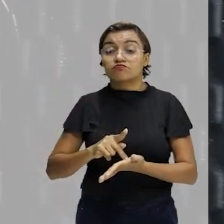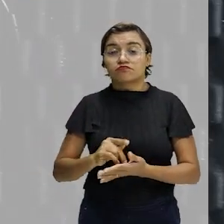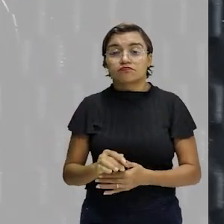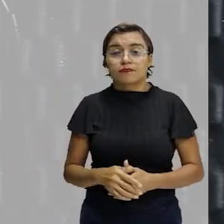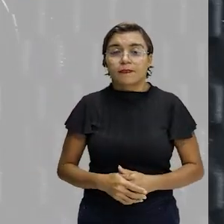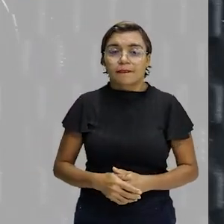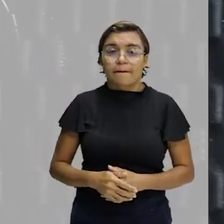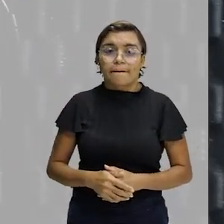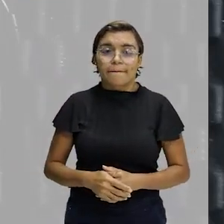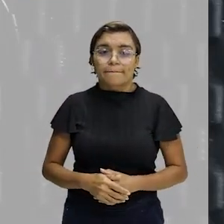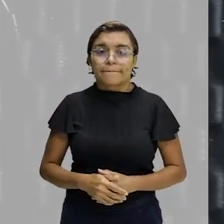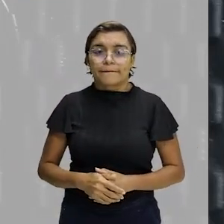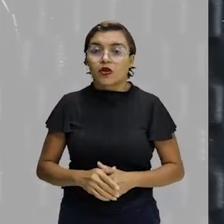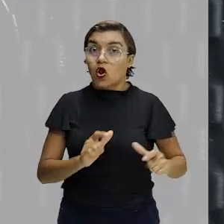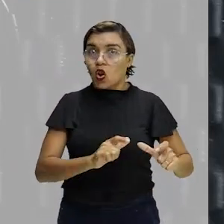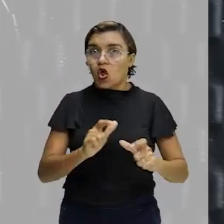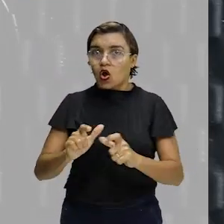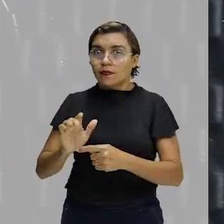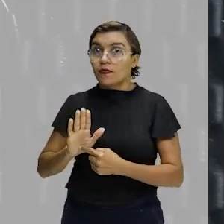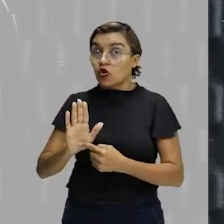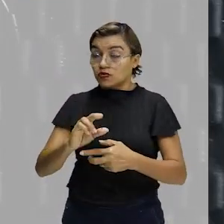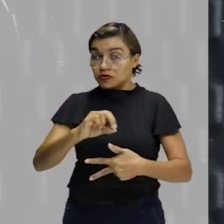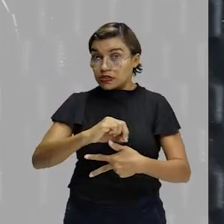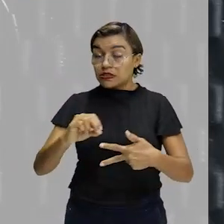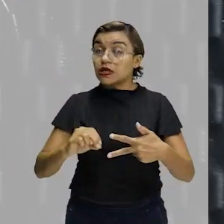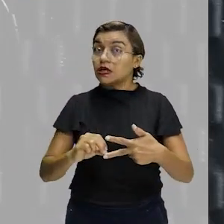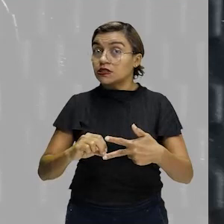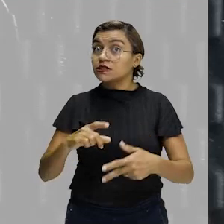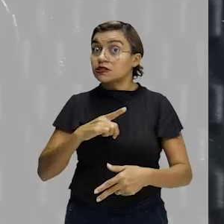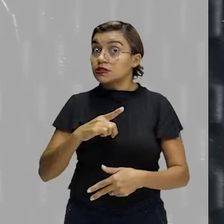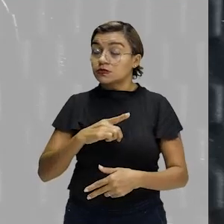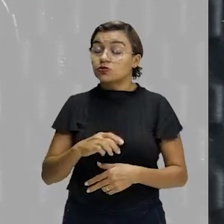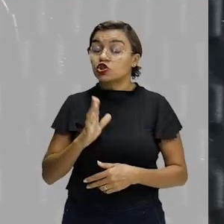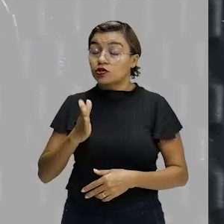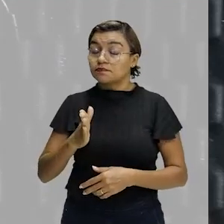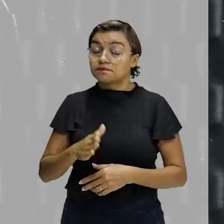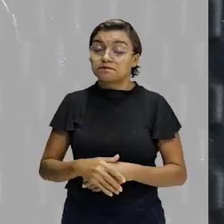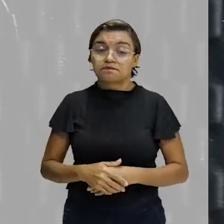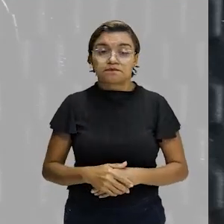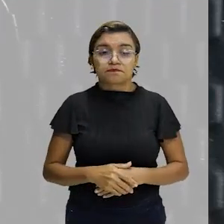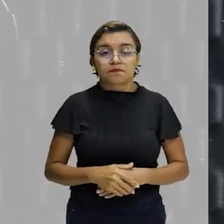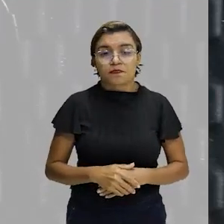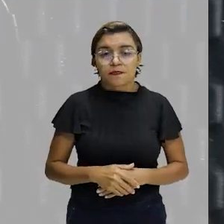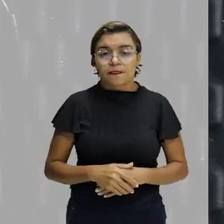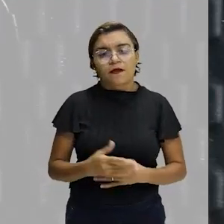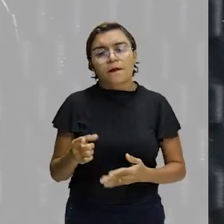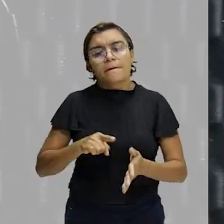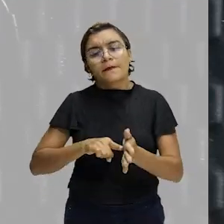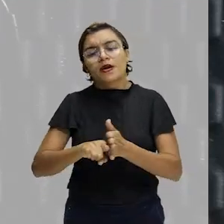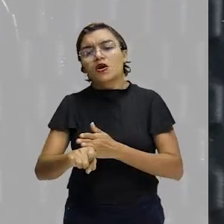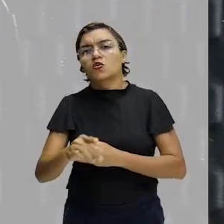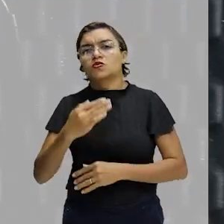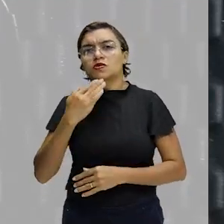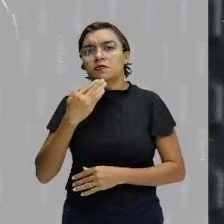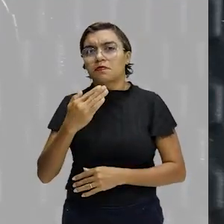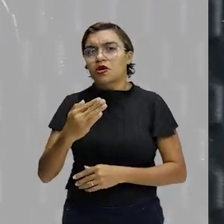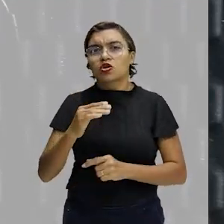desses locais aqui, tá? Isso aqui é questão do Enem, tá bom, gente? Agora vamos ver o que a questão nos